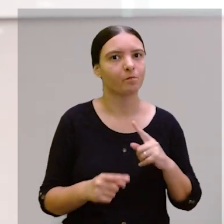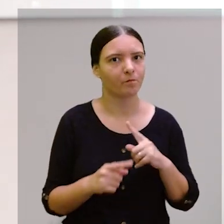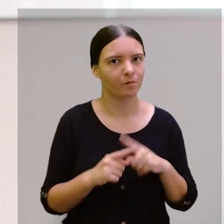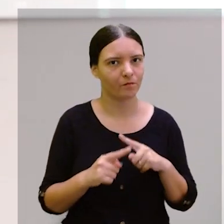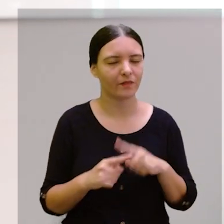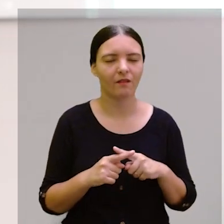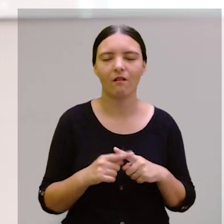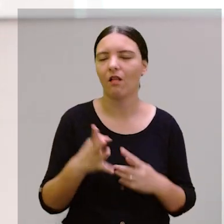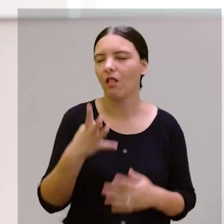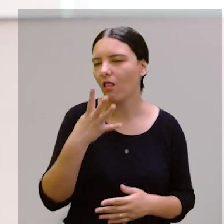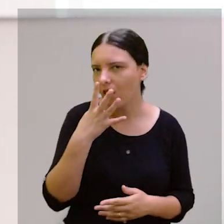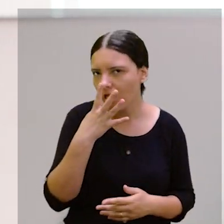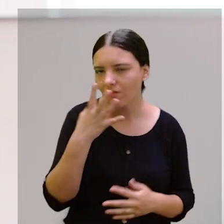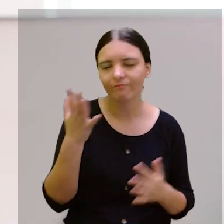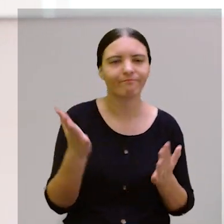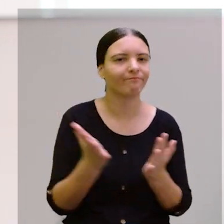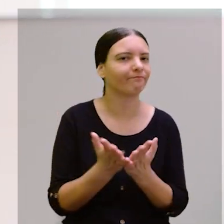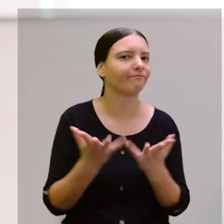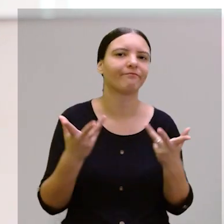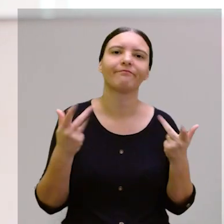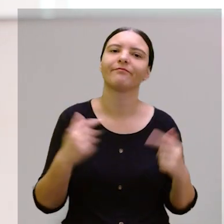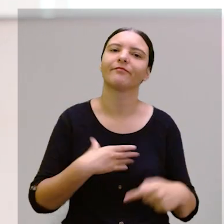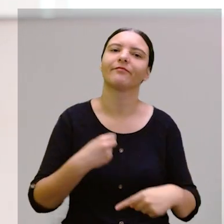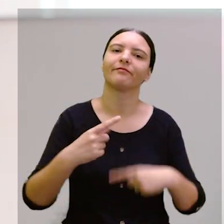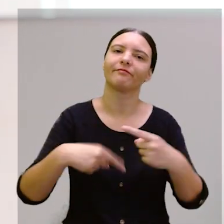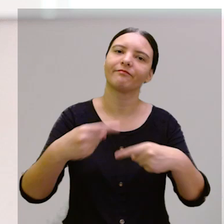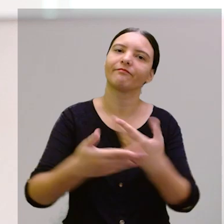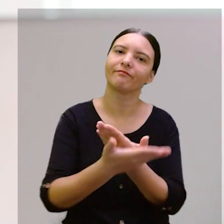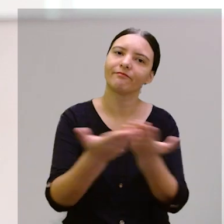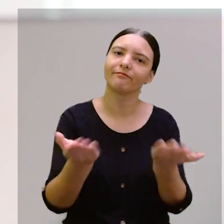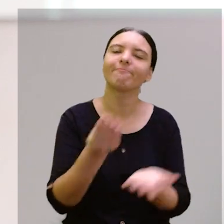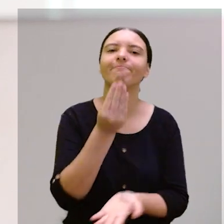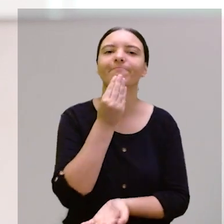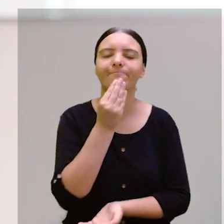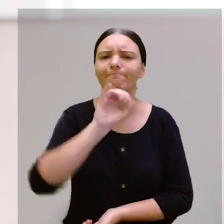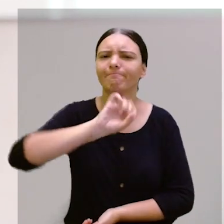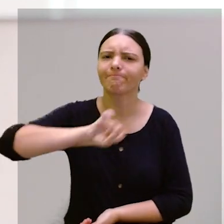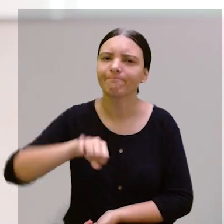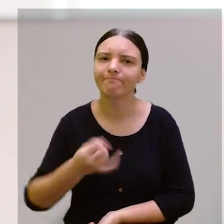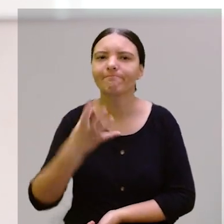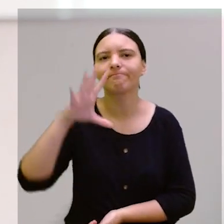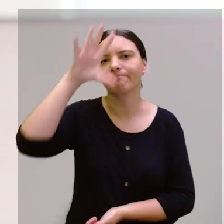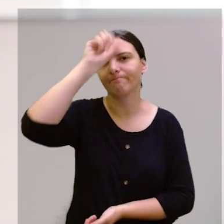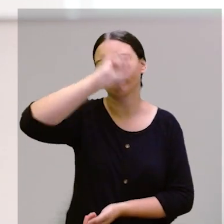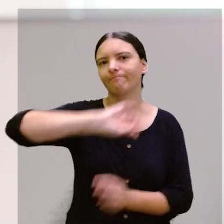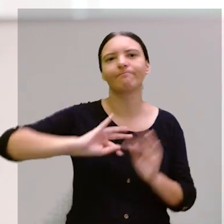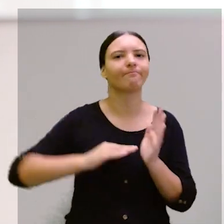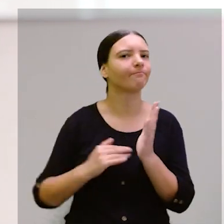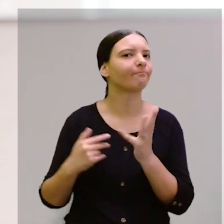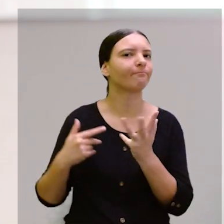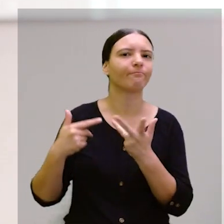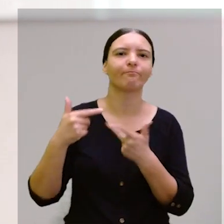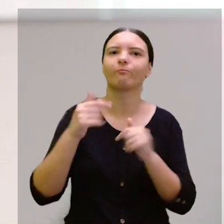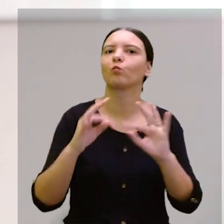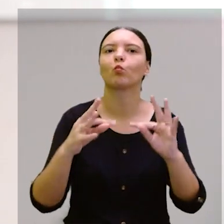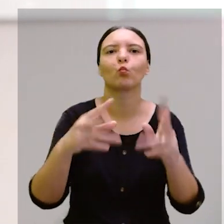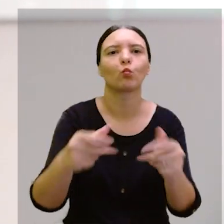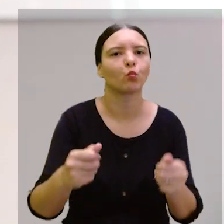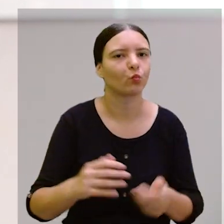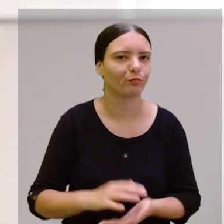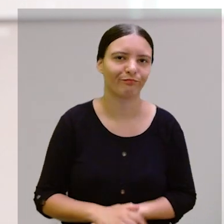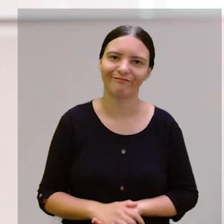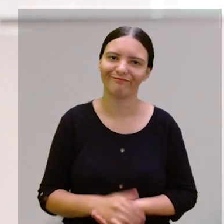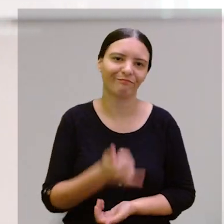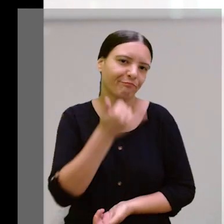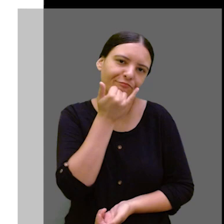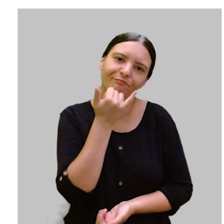é fantástica a oportunidade que a geração de vocês tem de aprender tudo. Tudo. Não tem mais